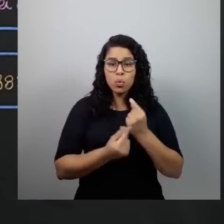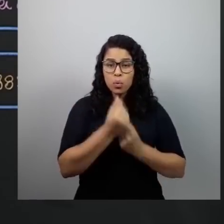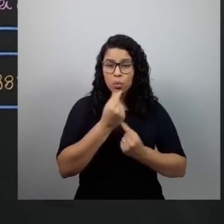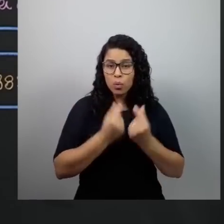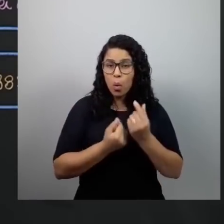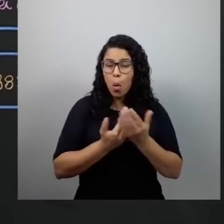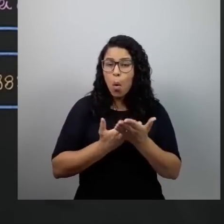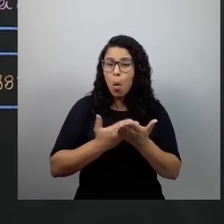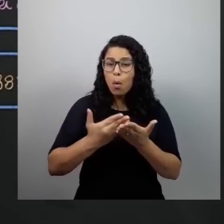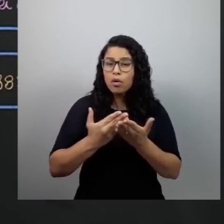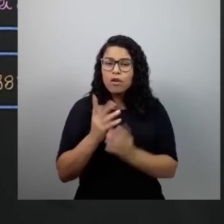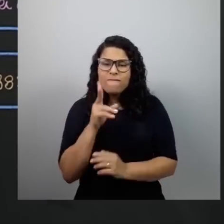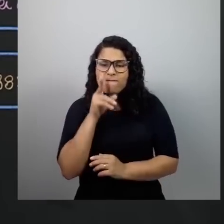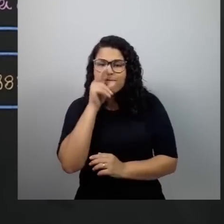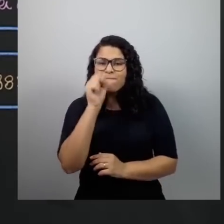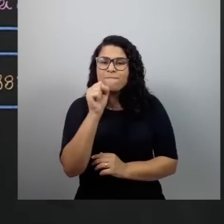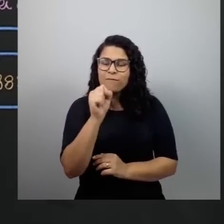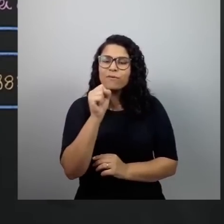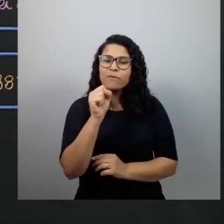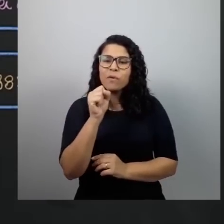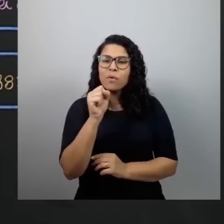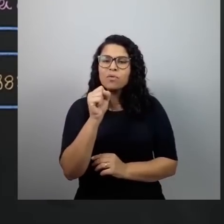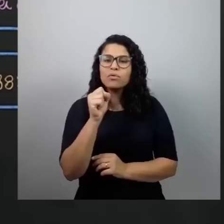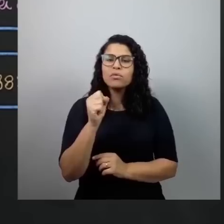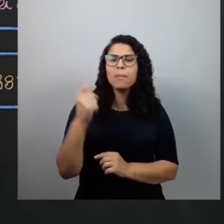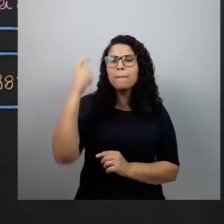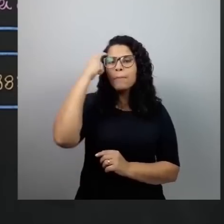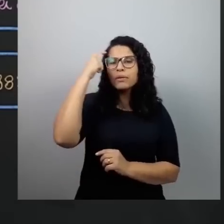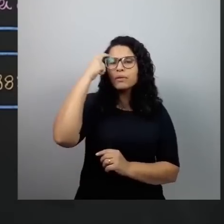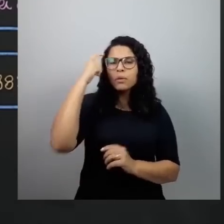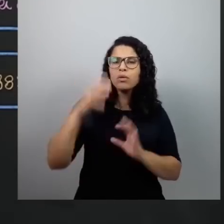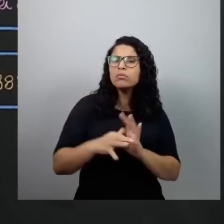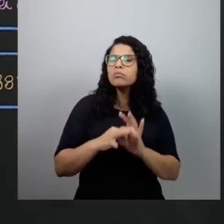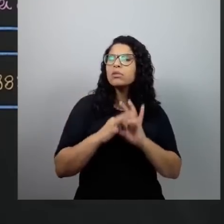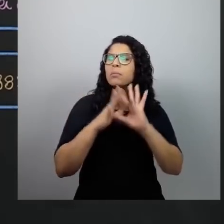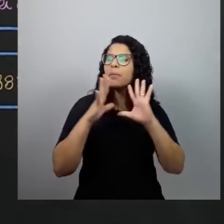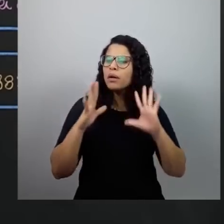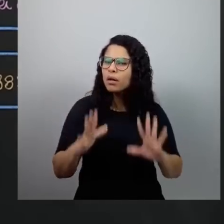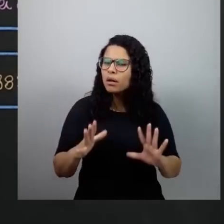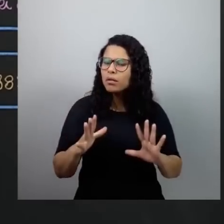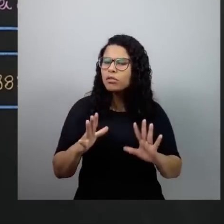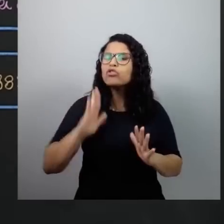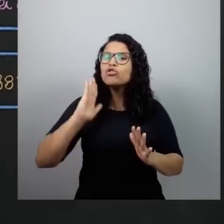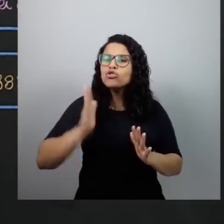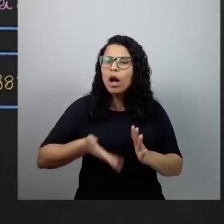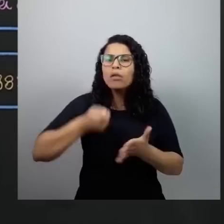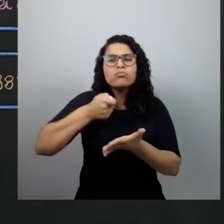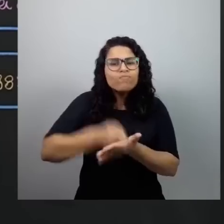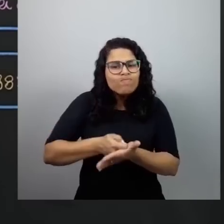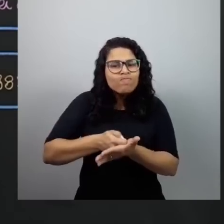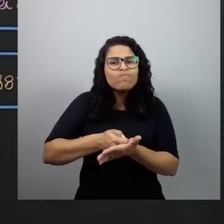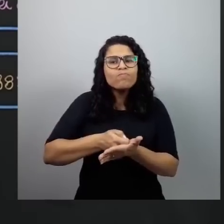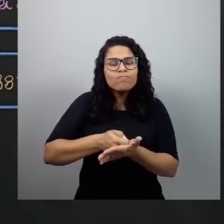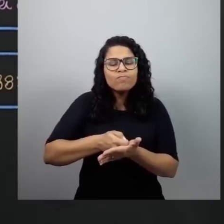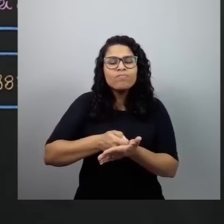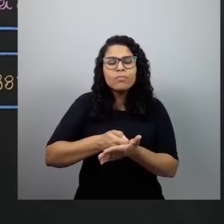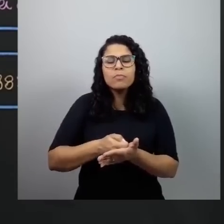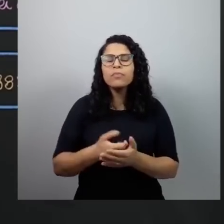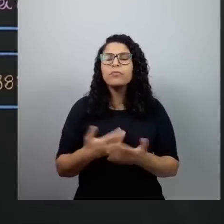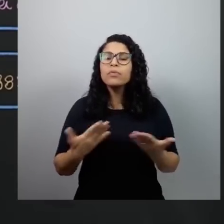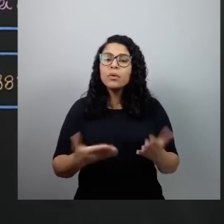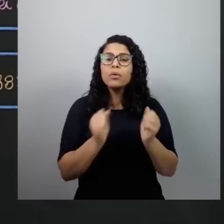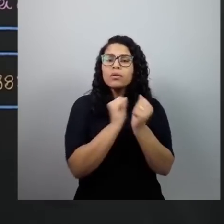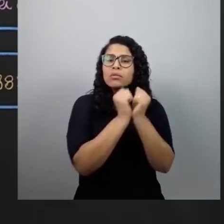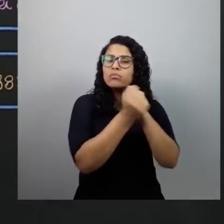força, as potências capitalistas e as ideias de liberdade, elas já estão bastante solidificadas. Então, a